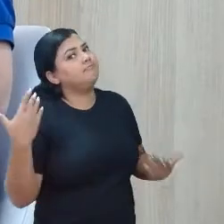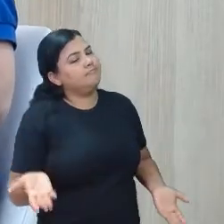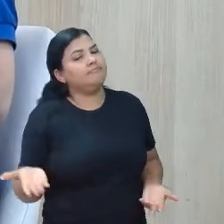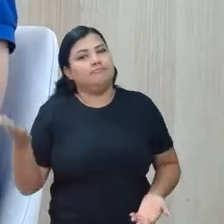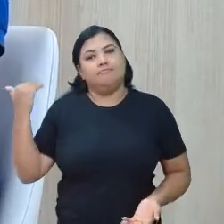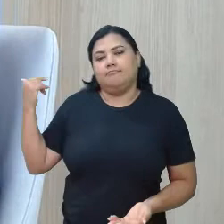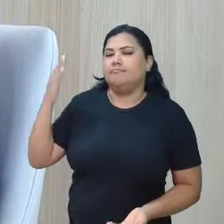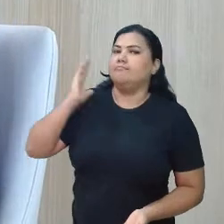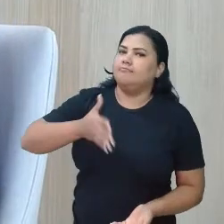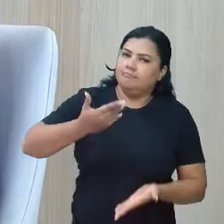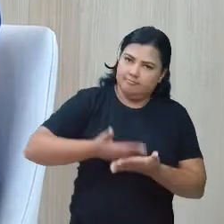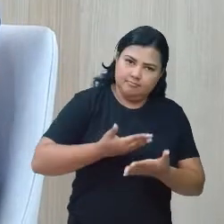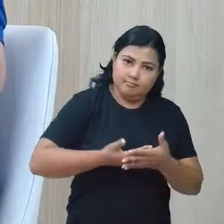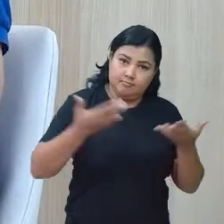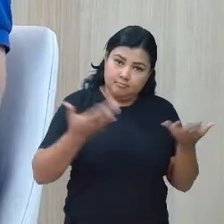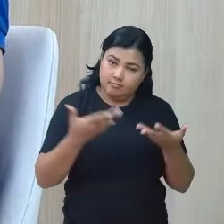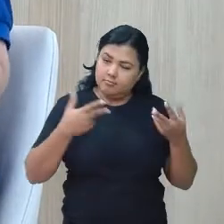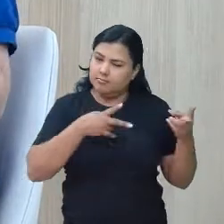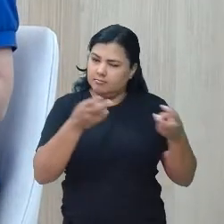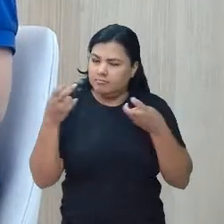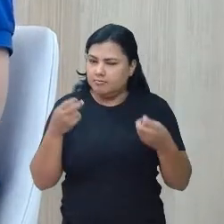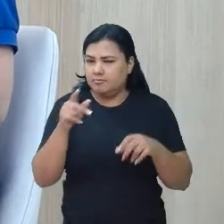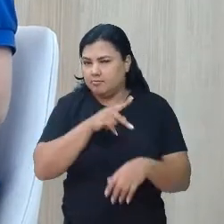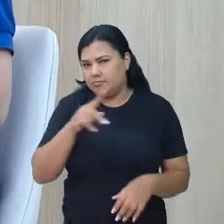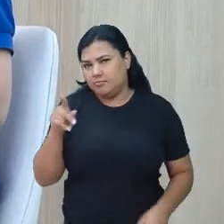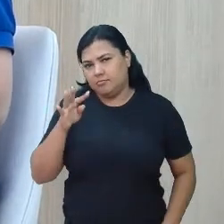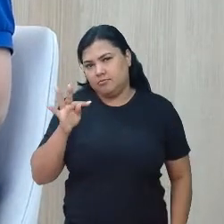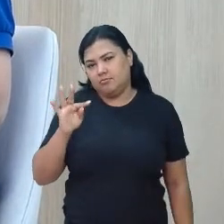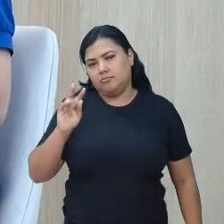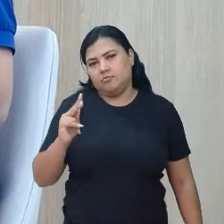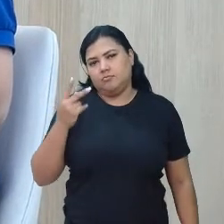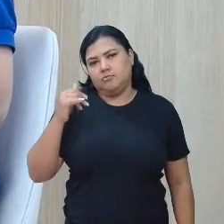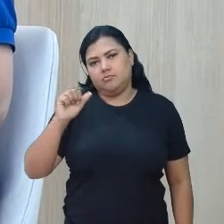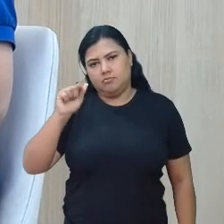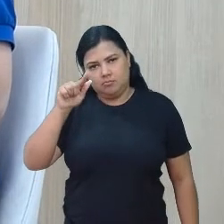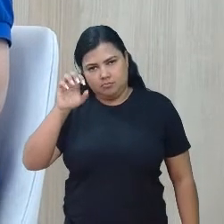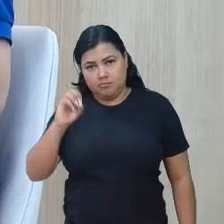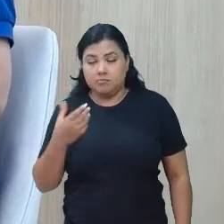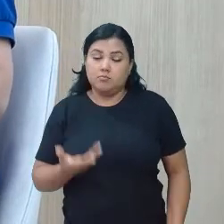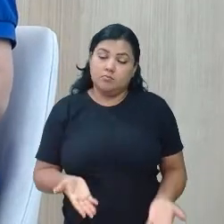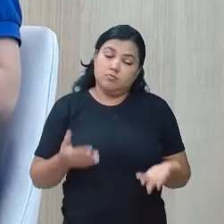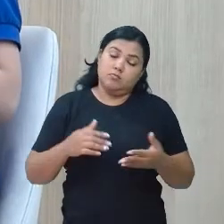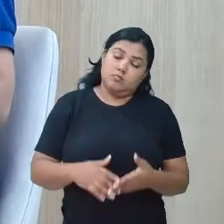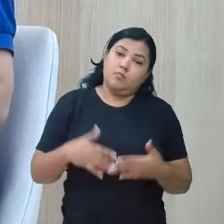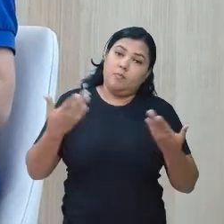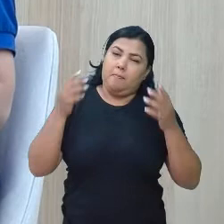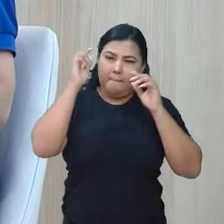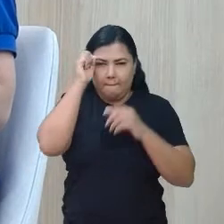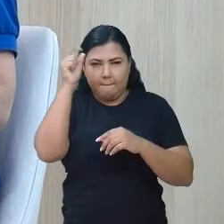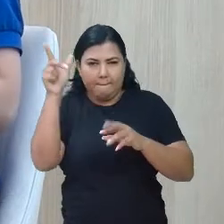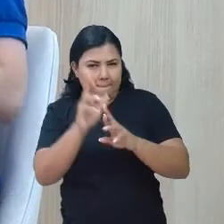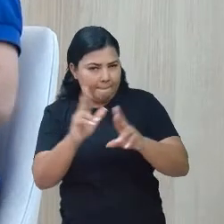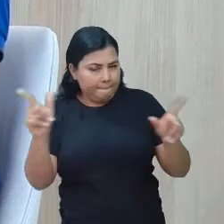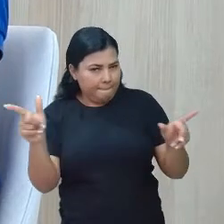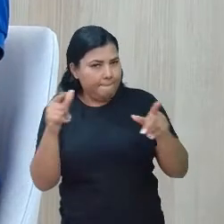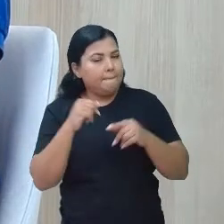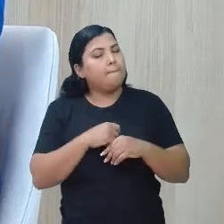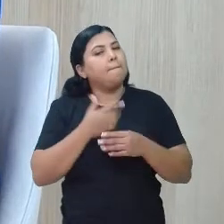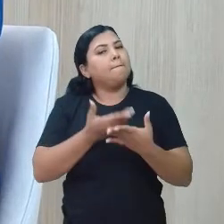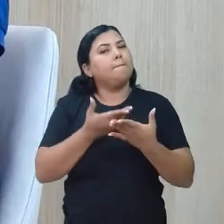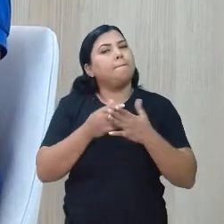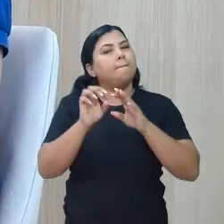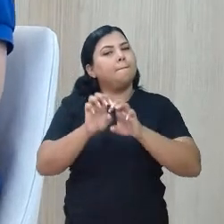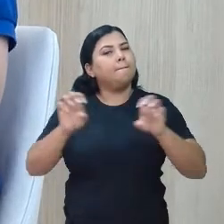Hoje a gente vai ver com o professor Tiago uma outra abordagem de trabalhar com essa ideia de equações. E eu quero que vocês prestem bastante atenção com a ideia